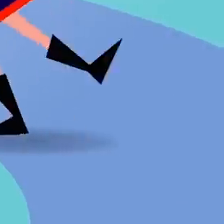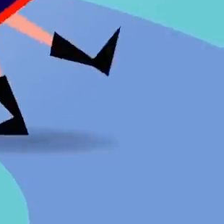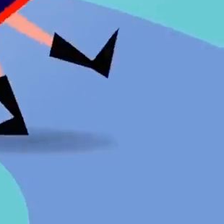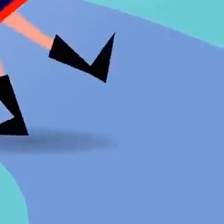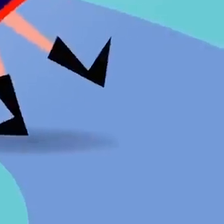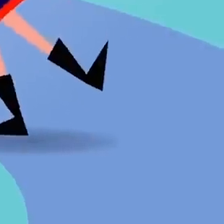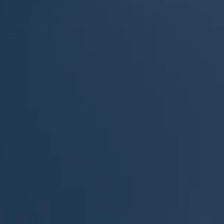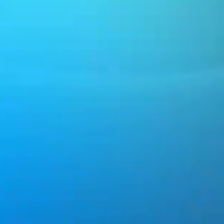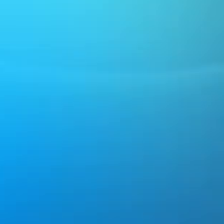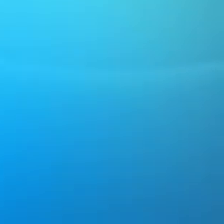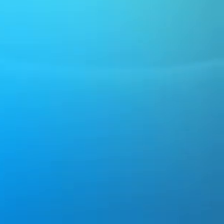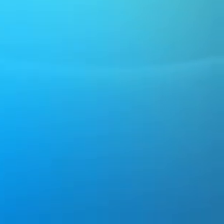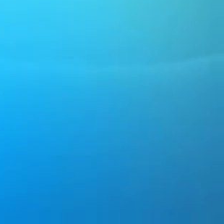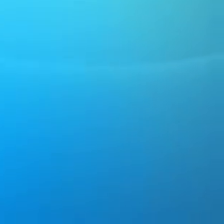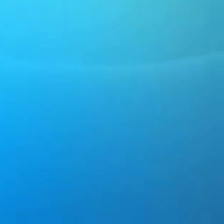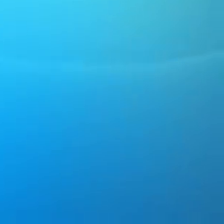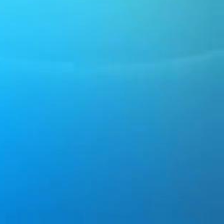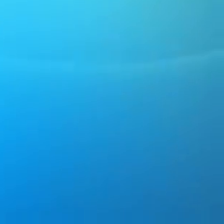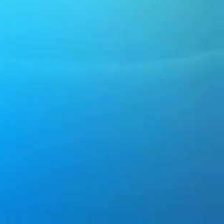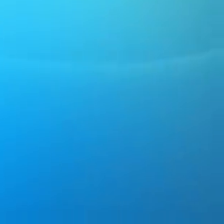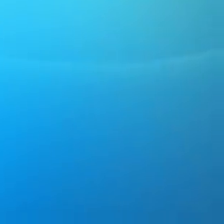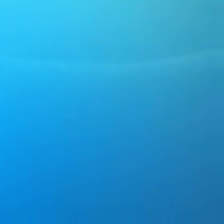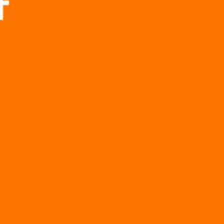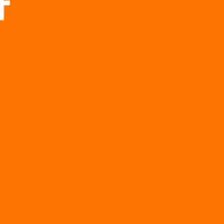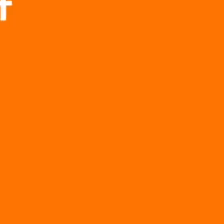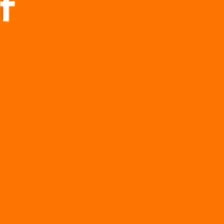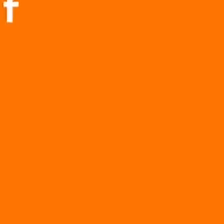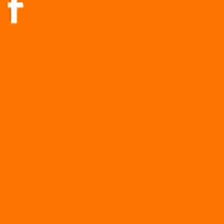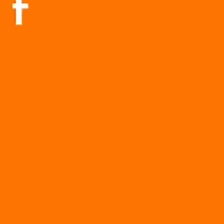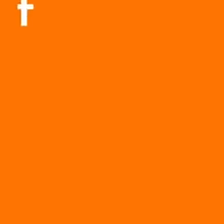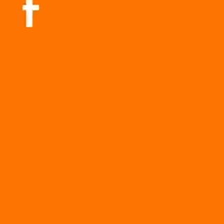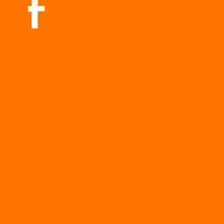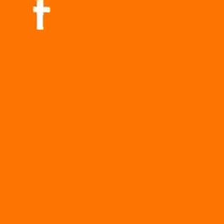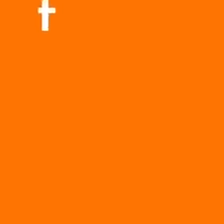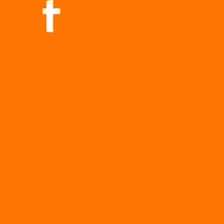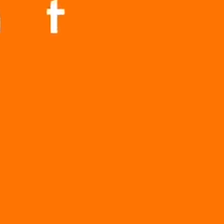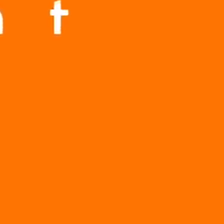O show da Luna no Discovery Kids.